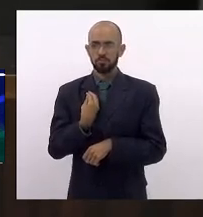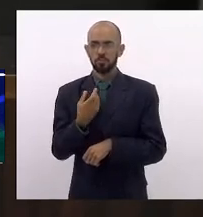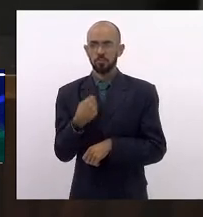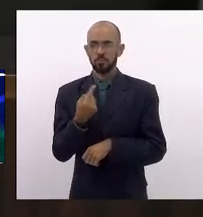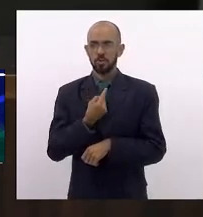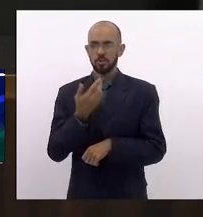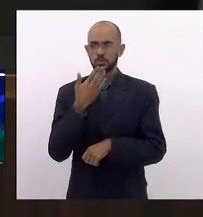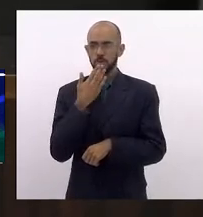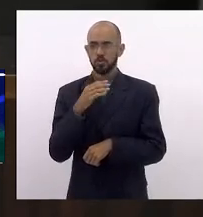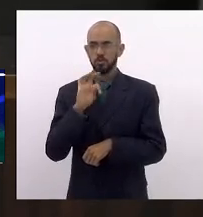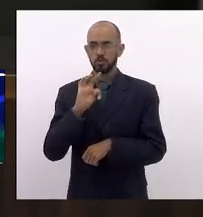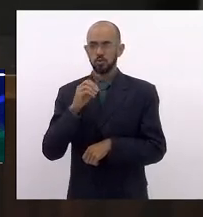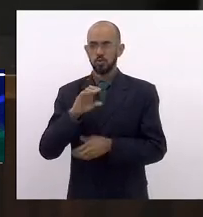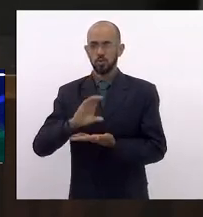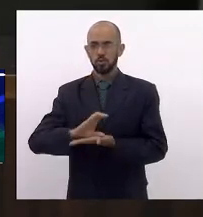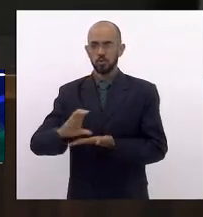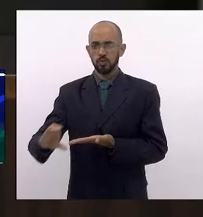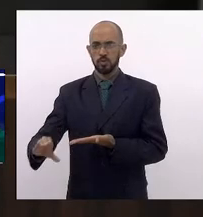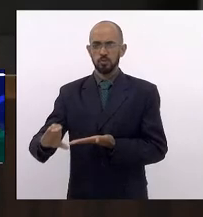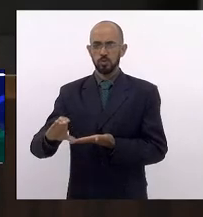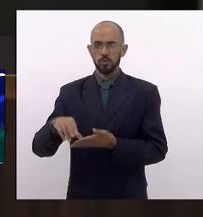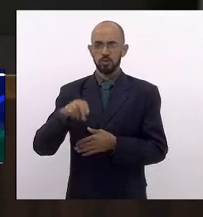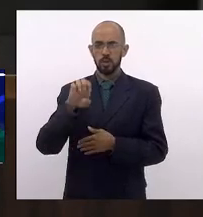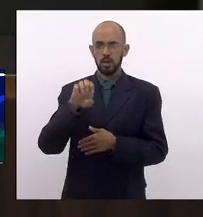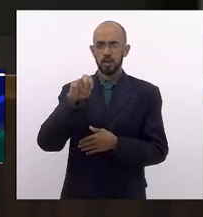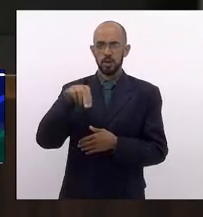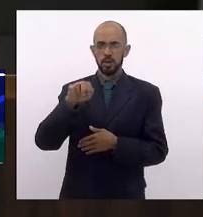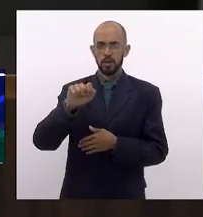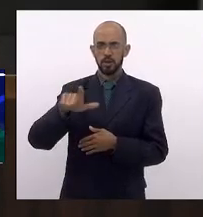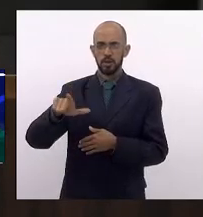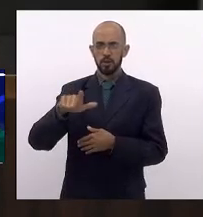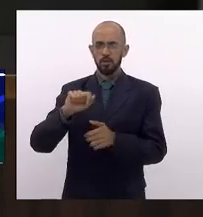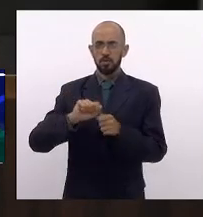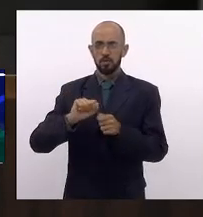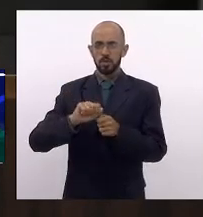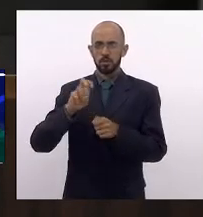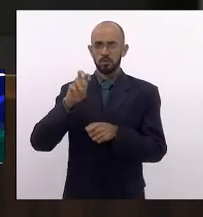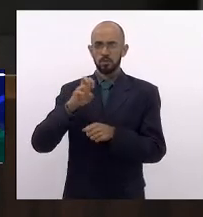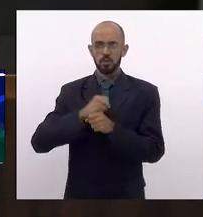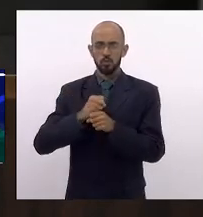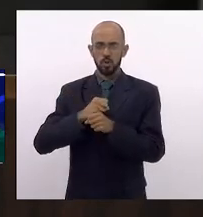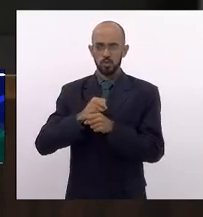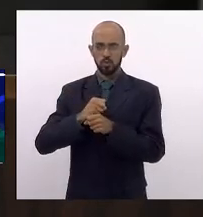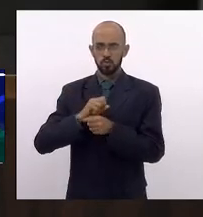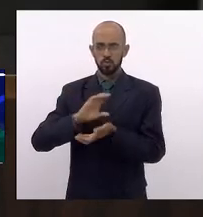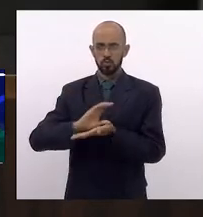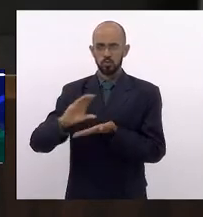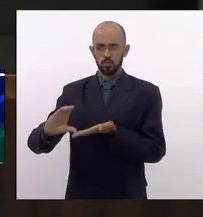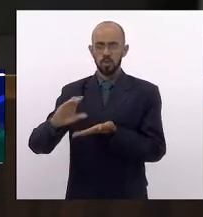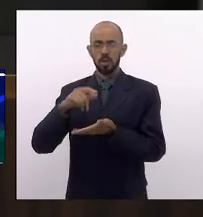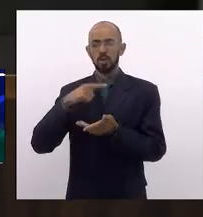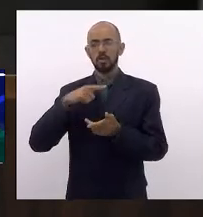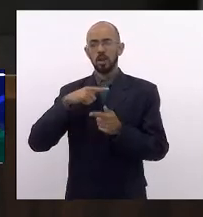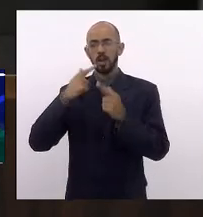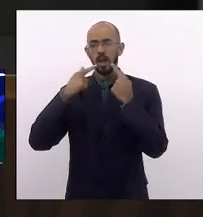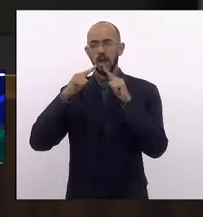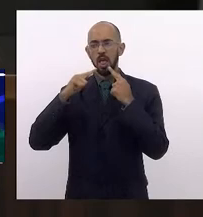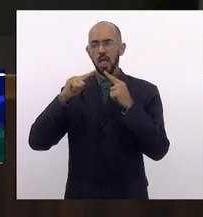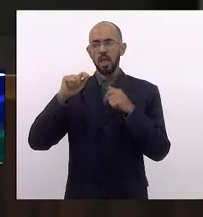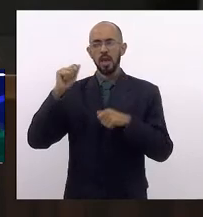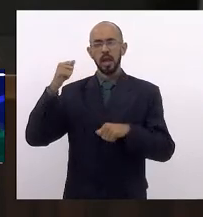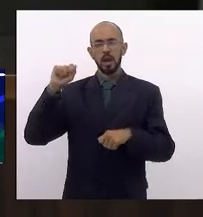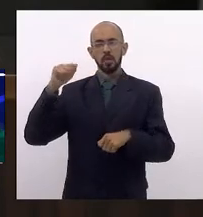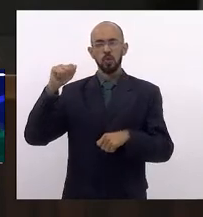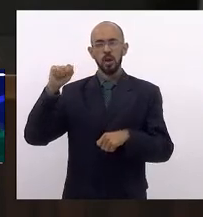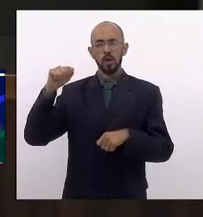todos os investimentos que ainda não realizou nos últimos cinco anos e tem reclamações por exemplo também Araruama